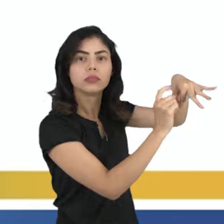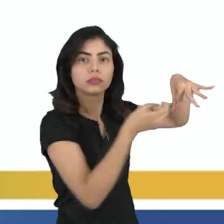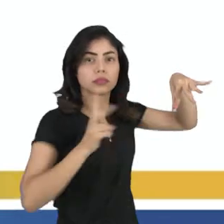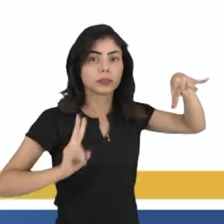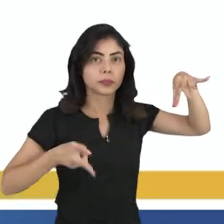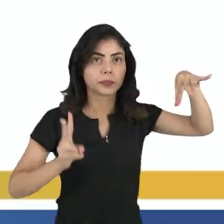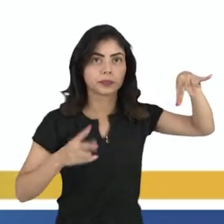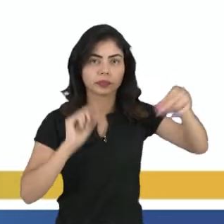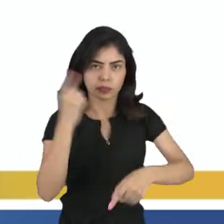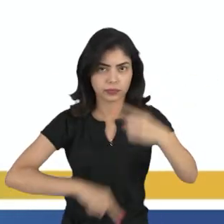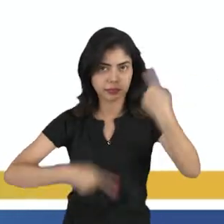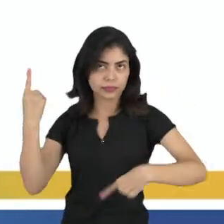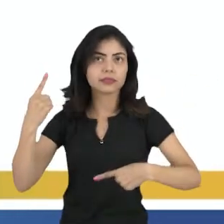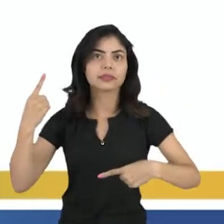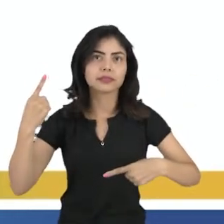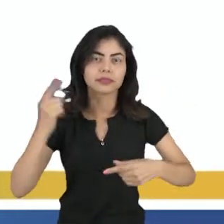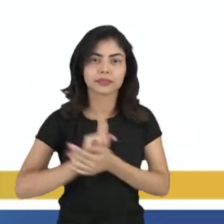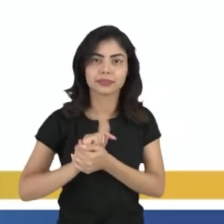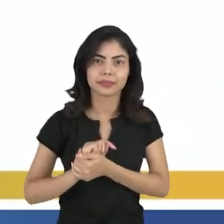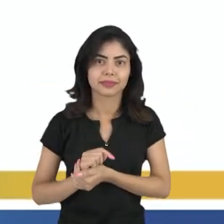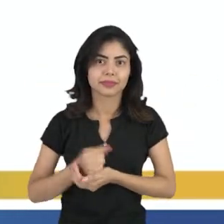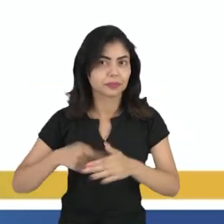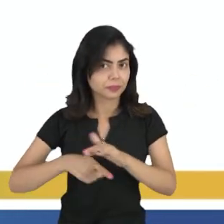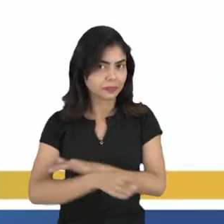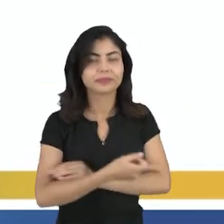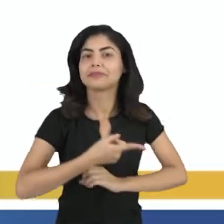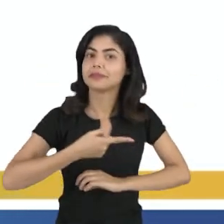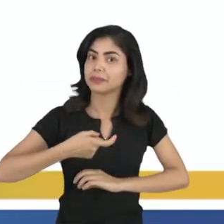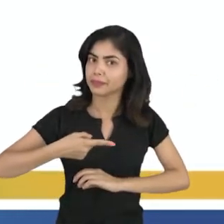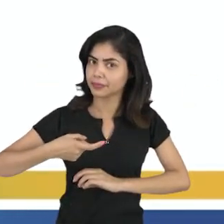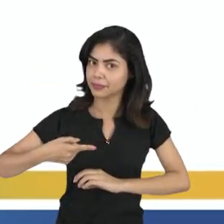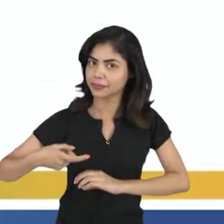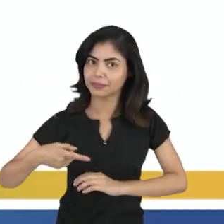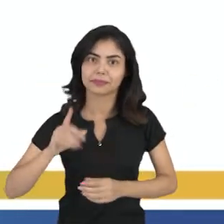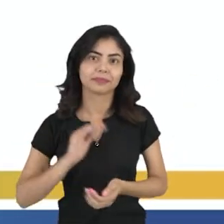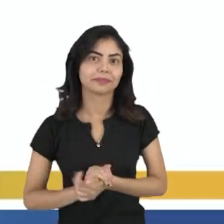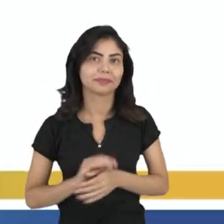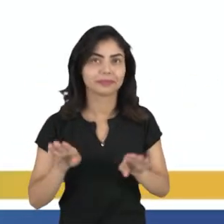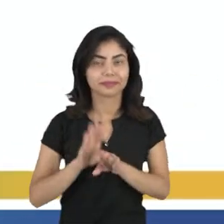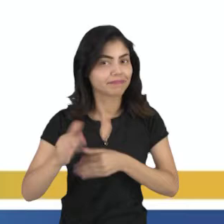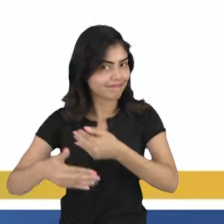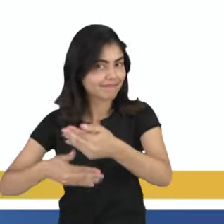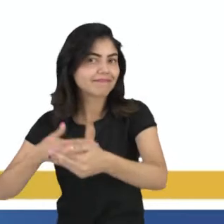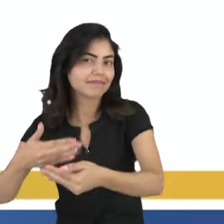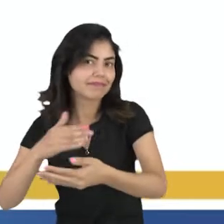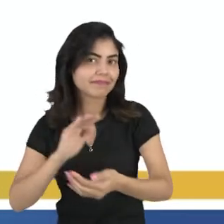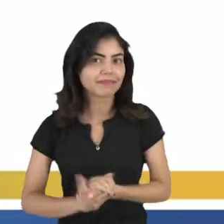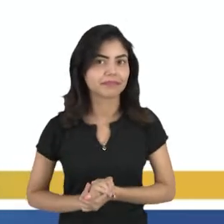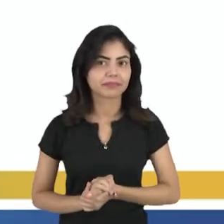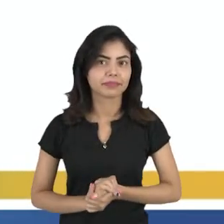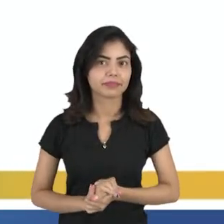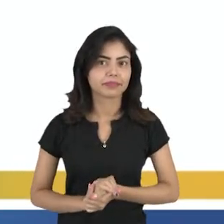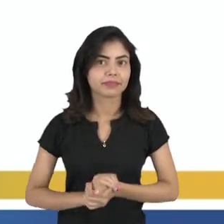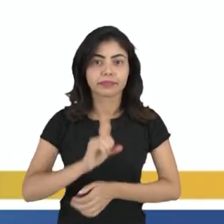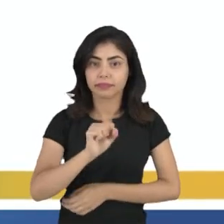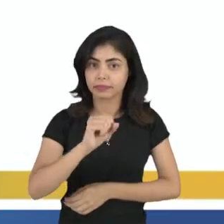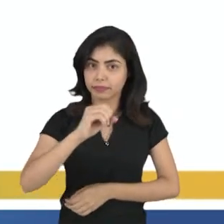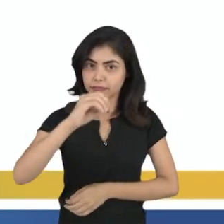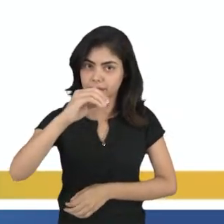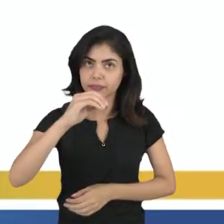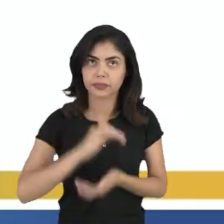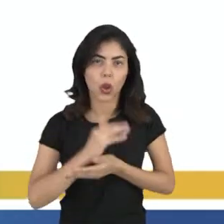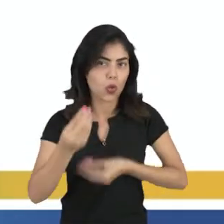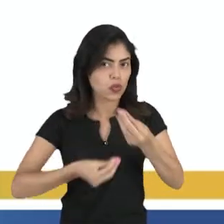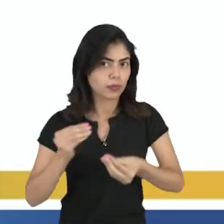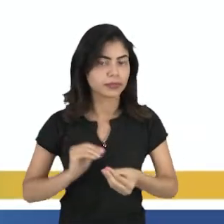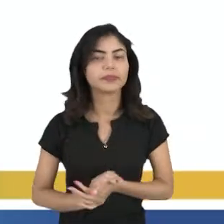garantir aí o sucesso da entrada dos espermatozoides, para que ocorra o processo de fecundação. Como